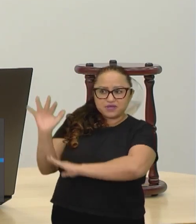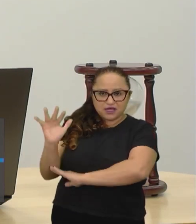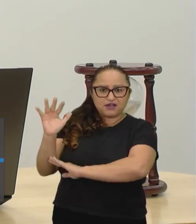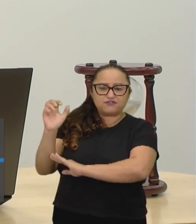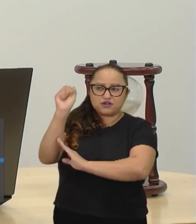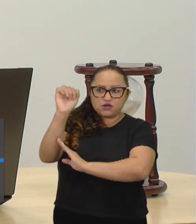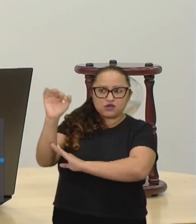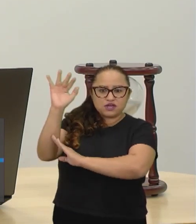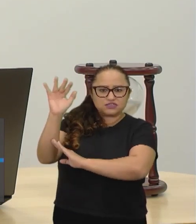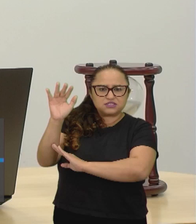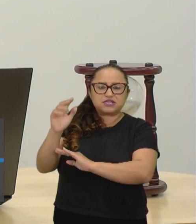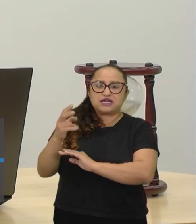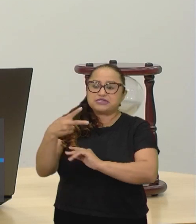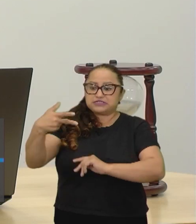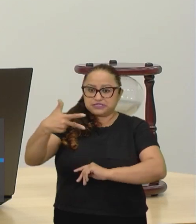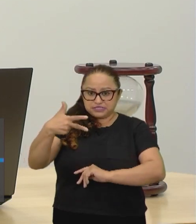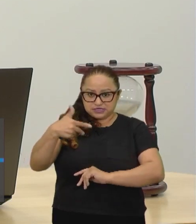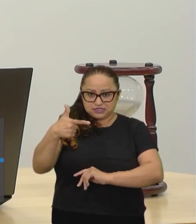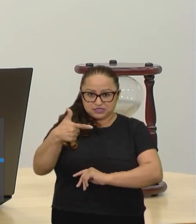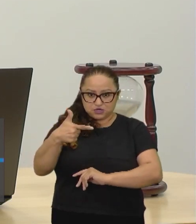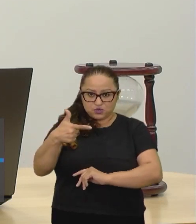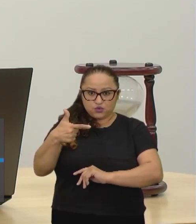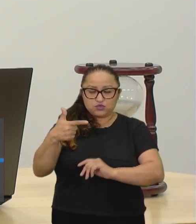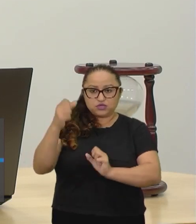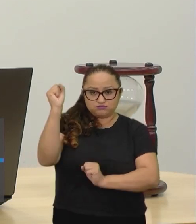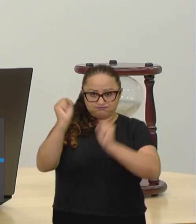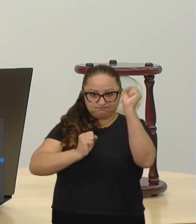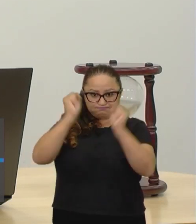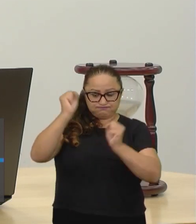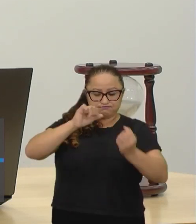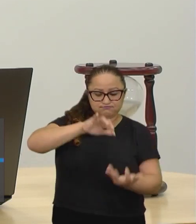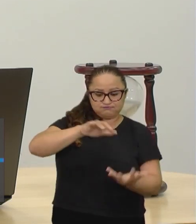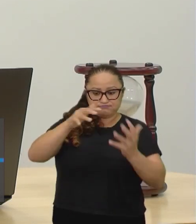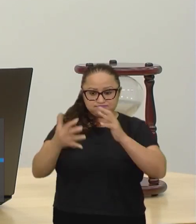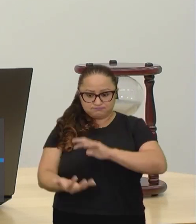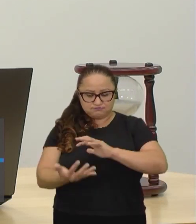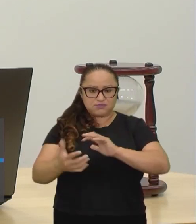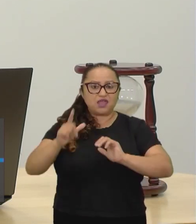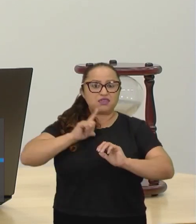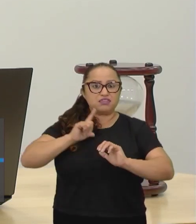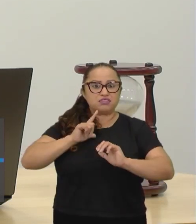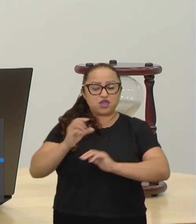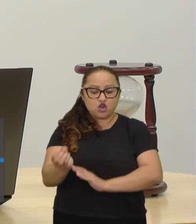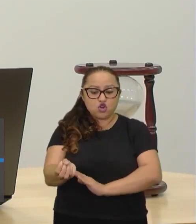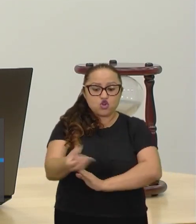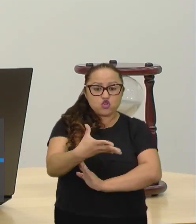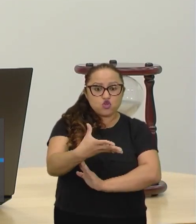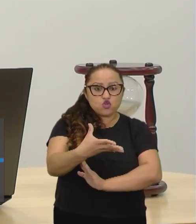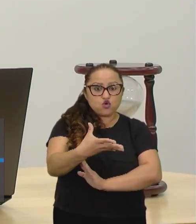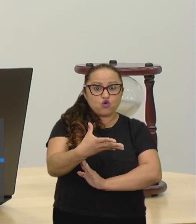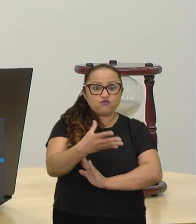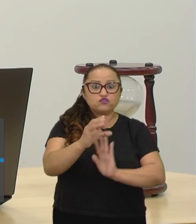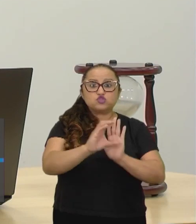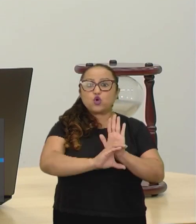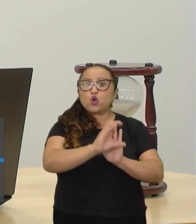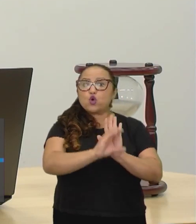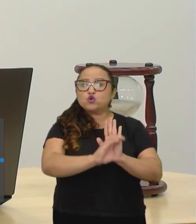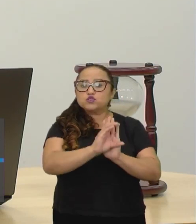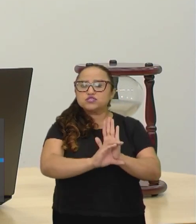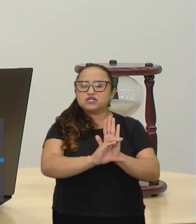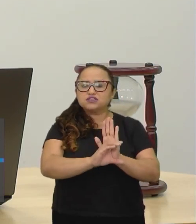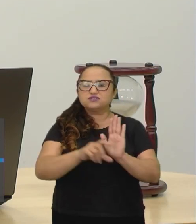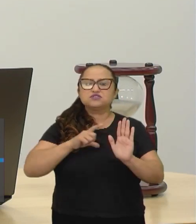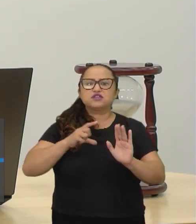segunda Revolução Industrial? A Revolução Industrial, ela gera novas demandas no mundo, né? Então, nós temos os